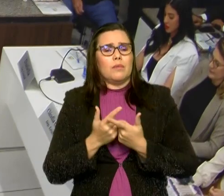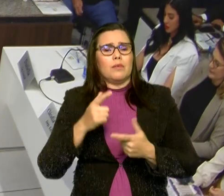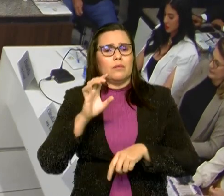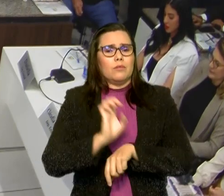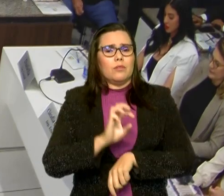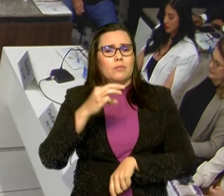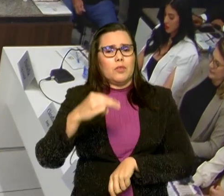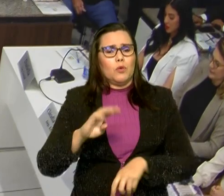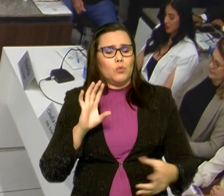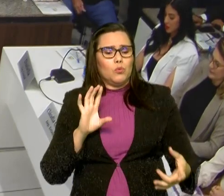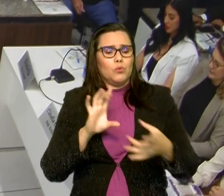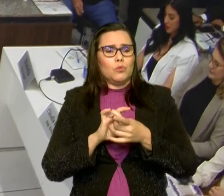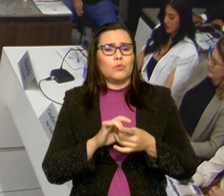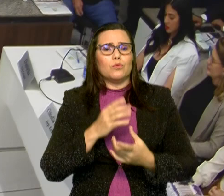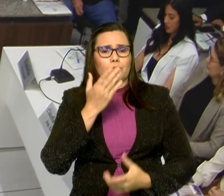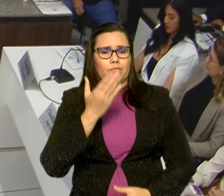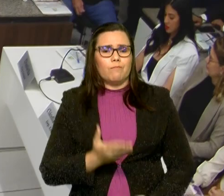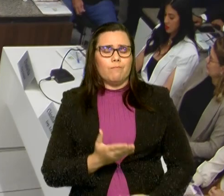Maranhão.